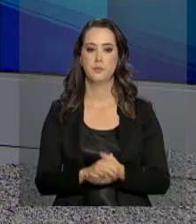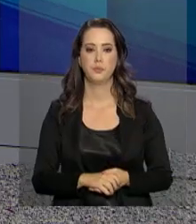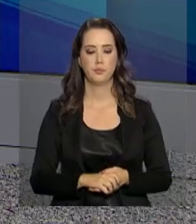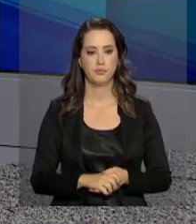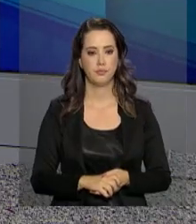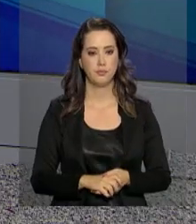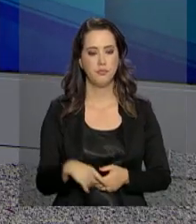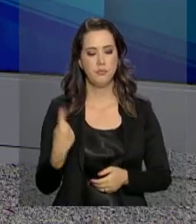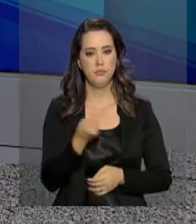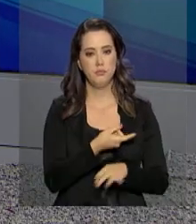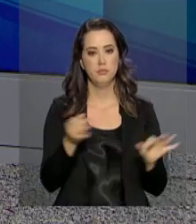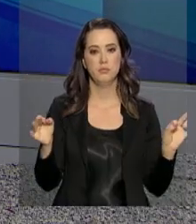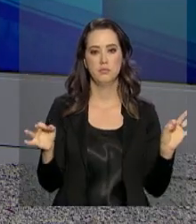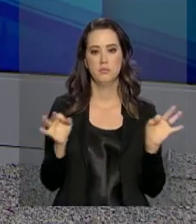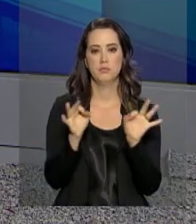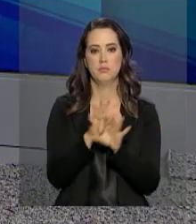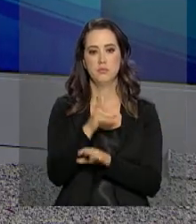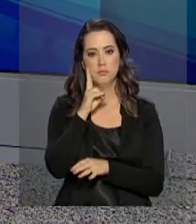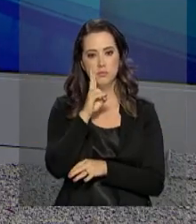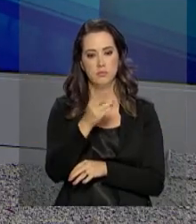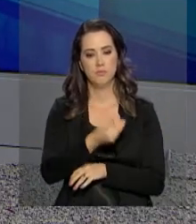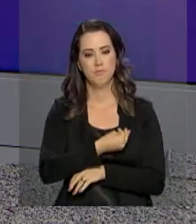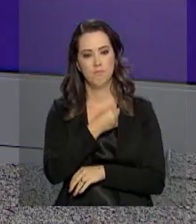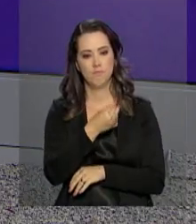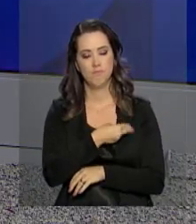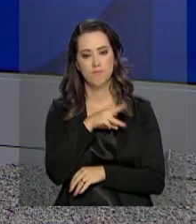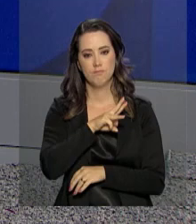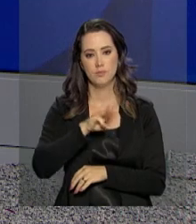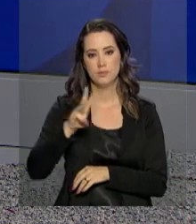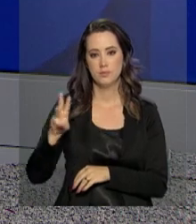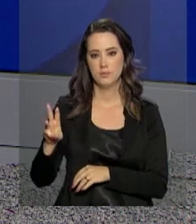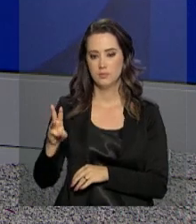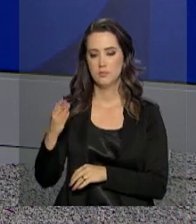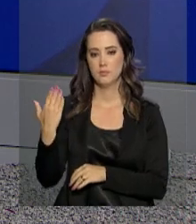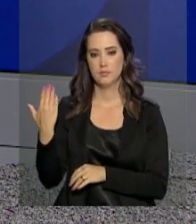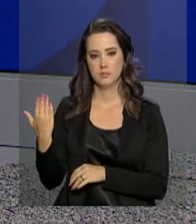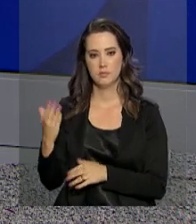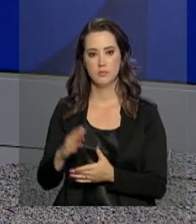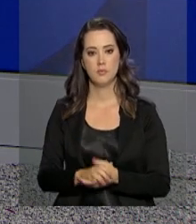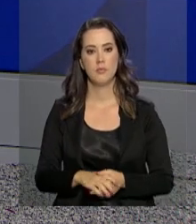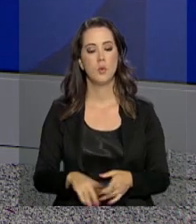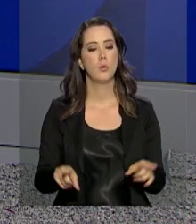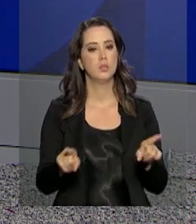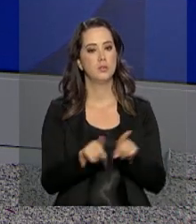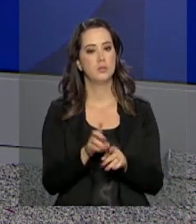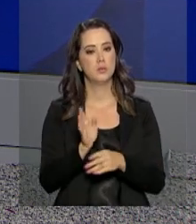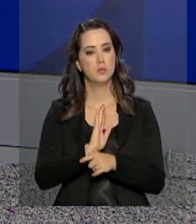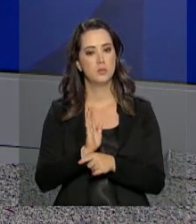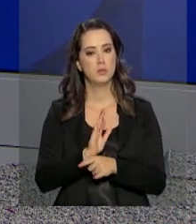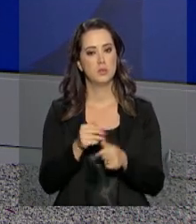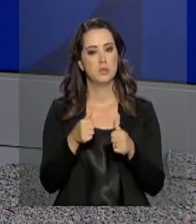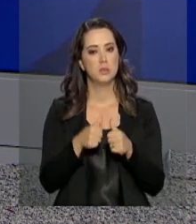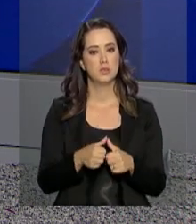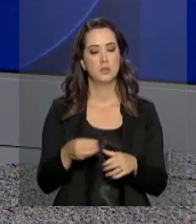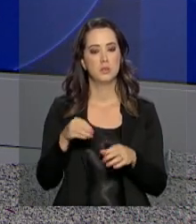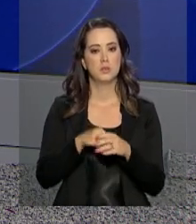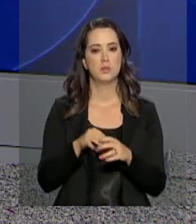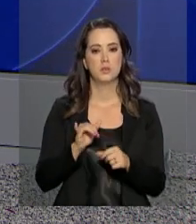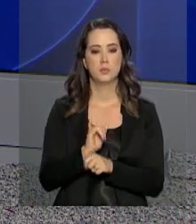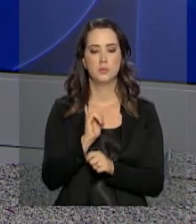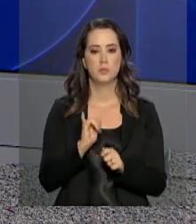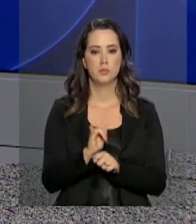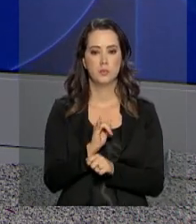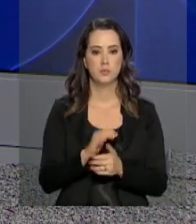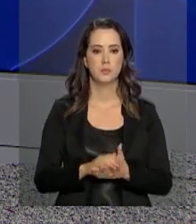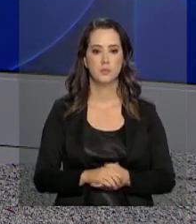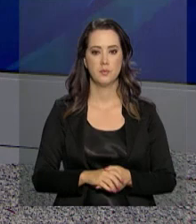nós ficamos por aqui acompanha nossa programação ao vivo pelo site da nbr e todas as reportagens estão em nosso